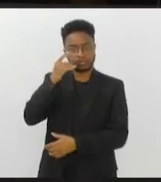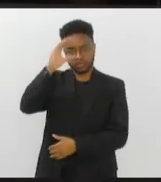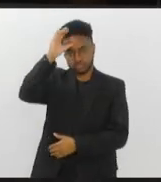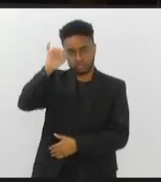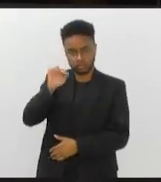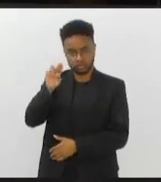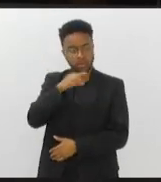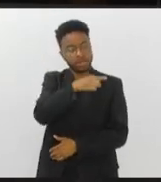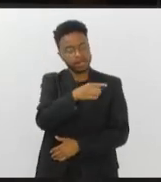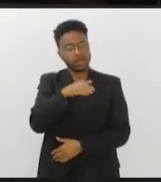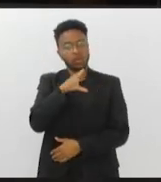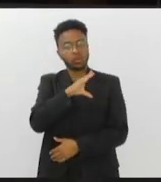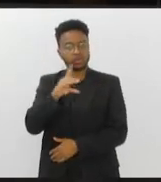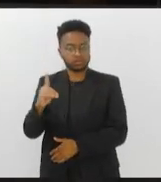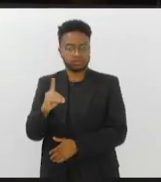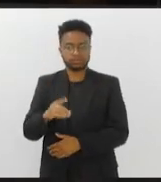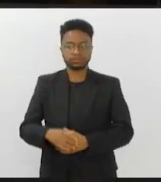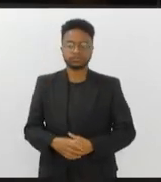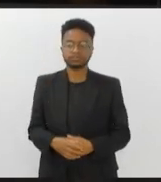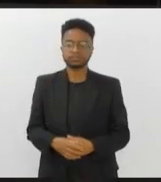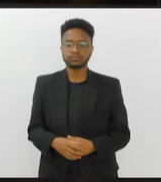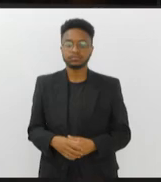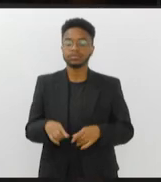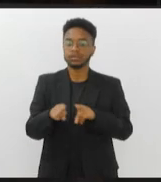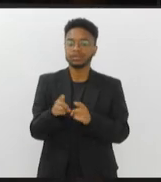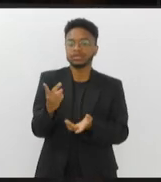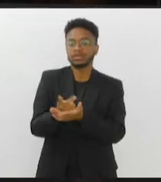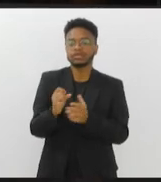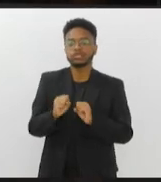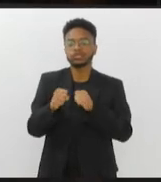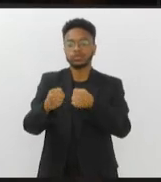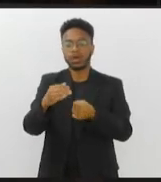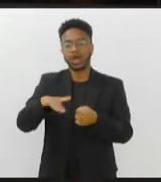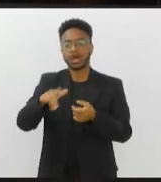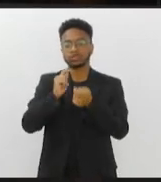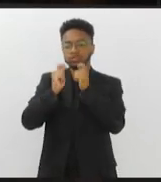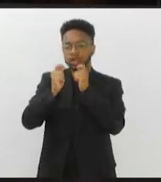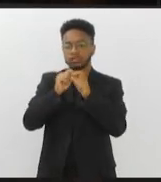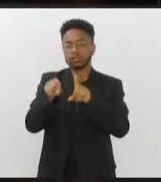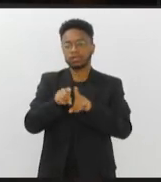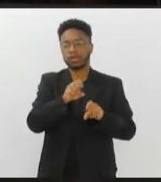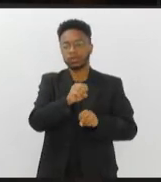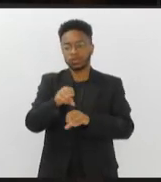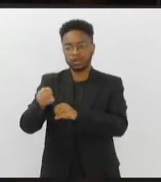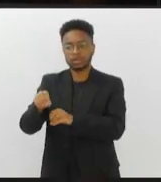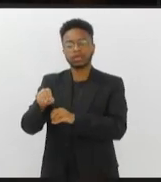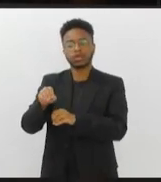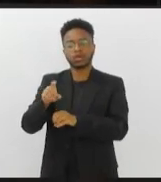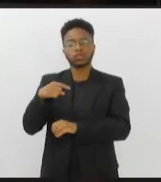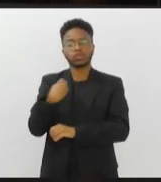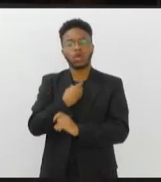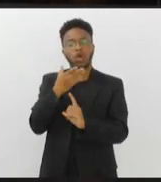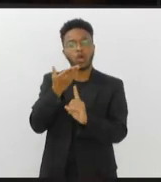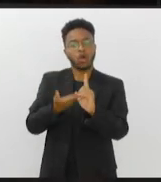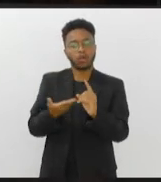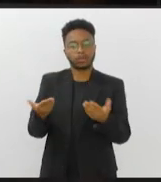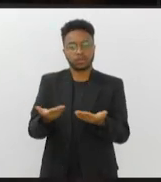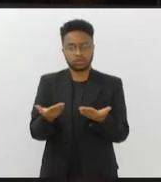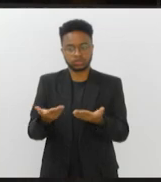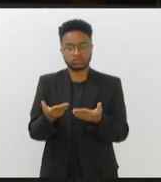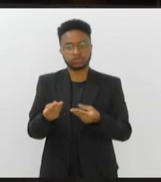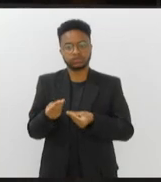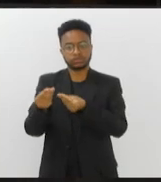coordenação do Márcio Ferreira. Assim, a sua dedicação ao jornalismo e à educação será devidamente homenageado nessa noite com a